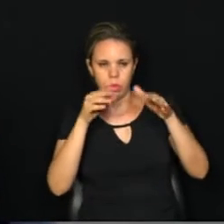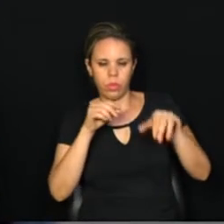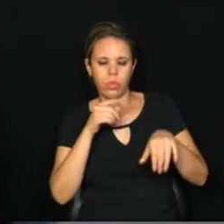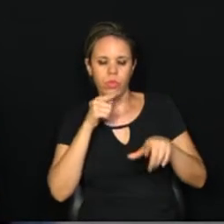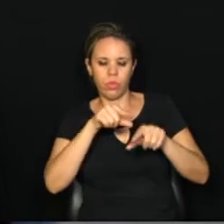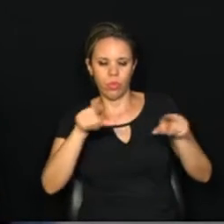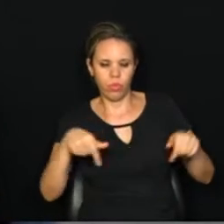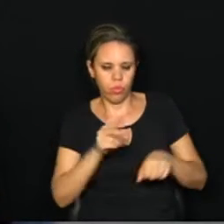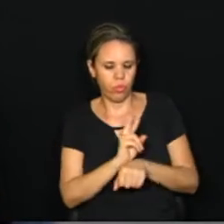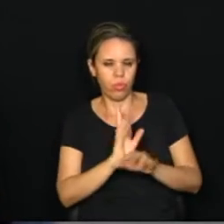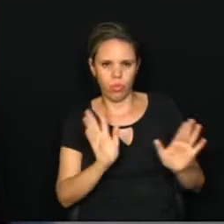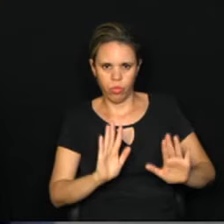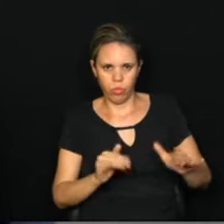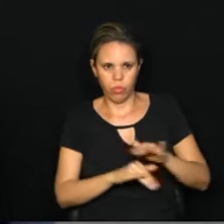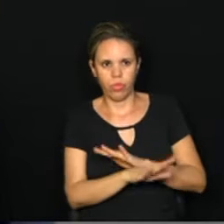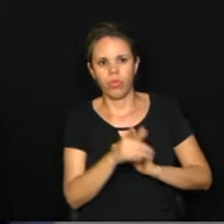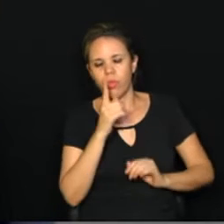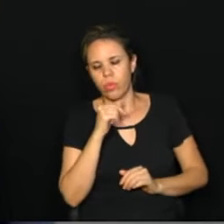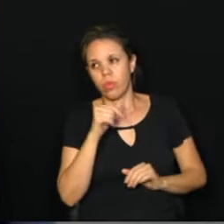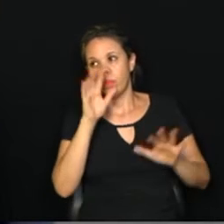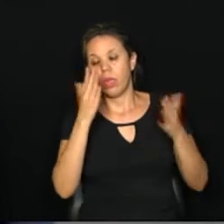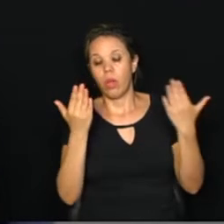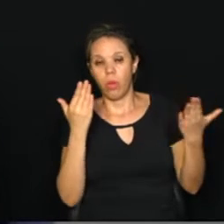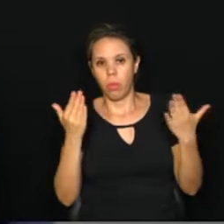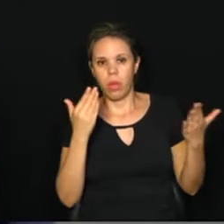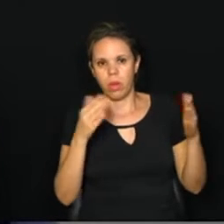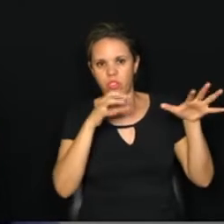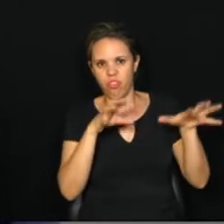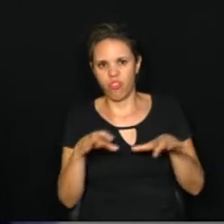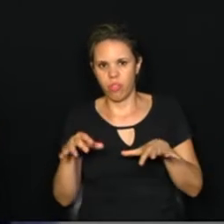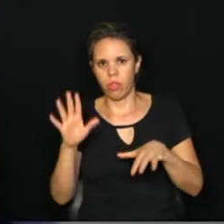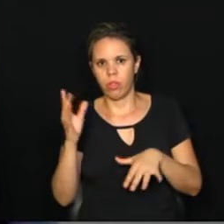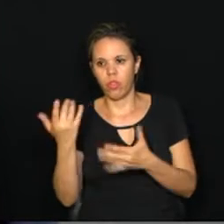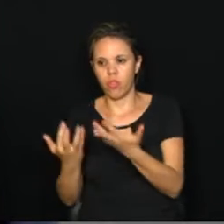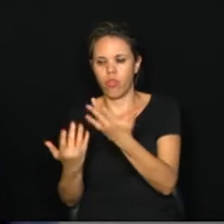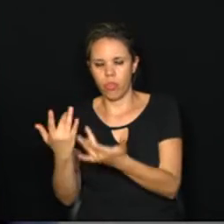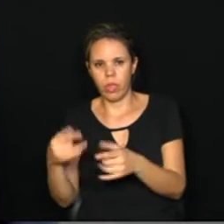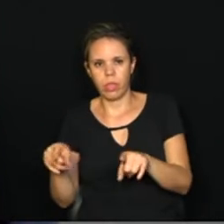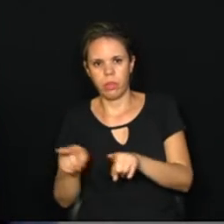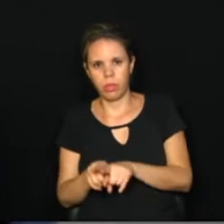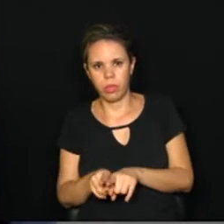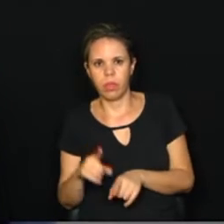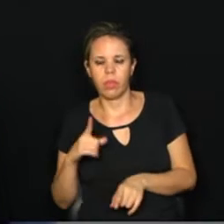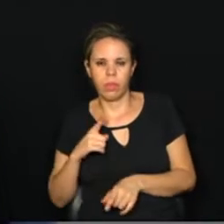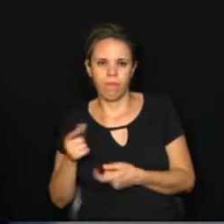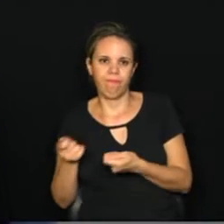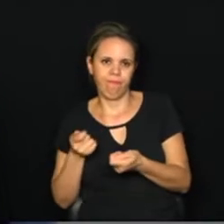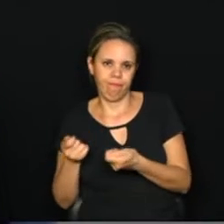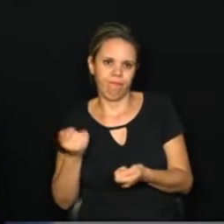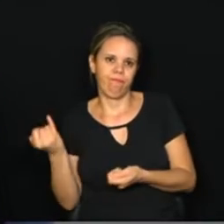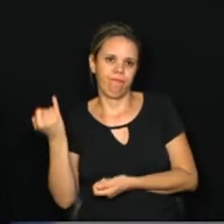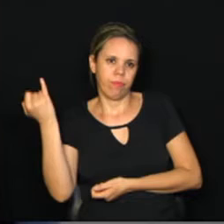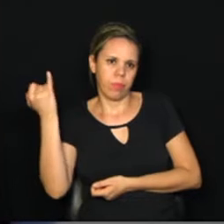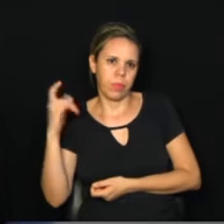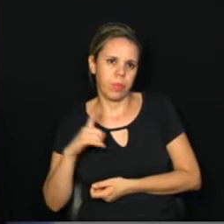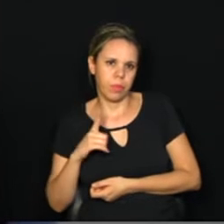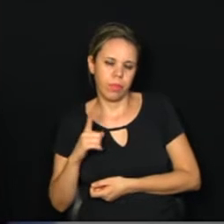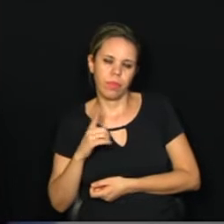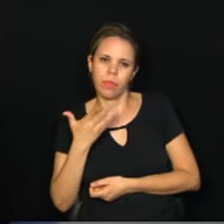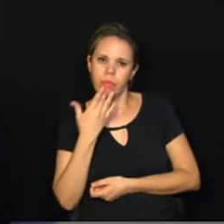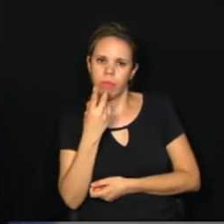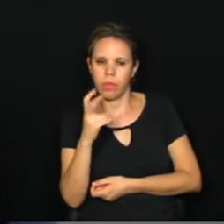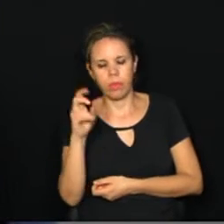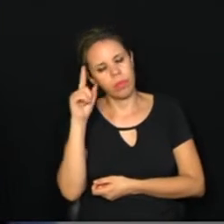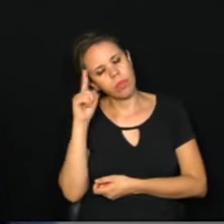reservatório, mas do ponto de vista da estiagem, a diminuição de focos de incêndio também tem sido significativo. Quer dizer, nós temos a média de 15